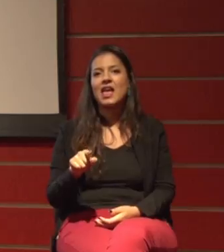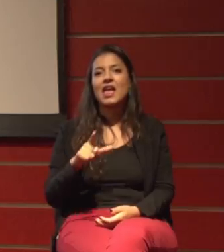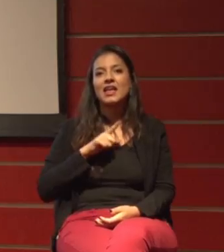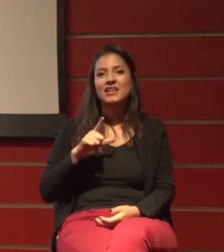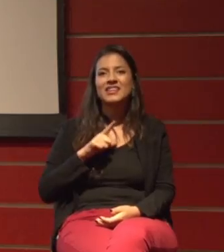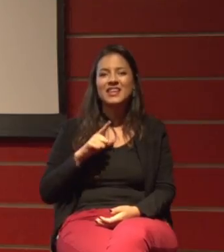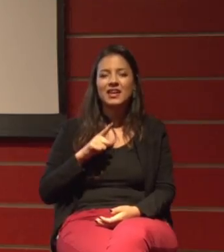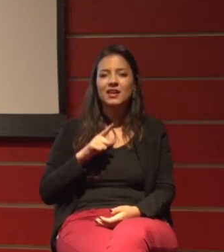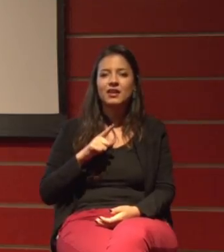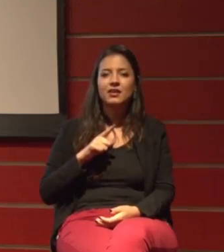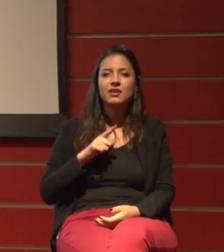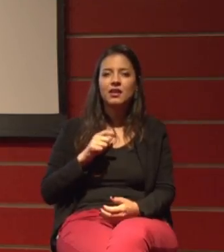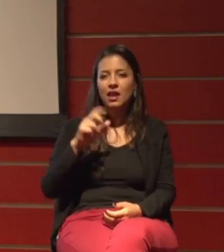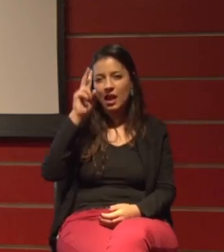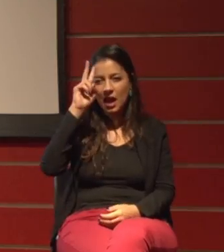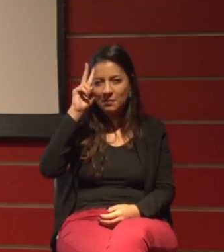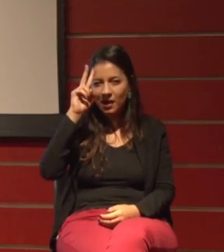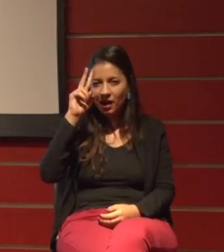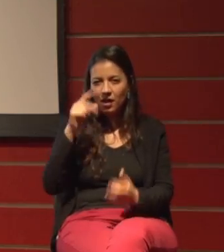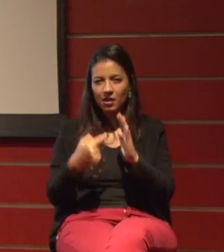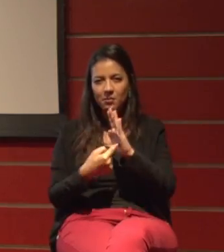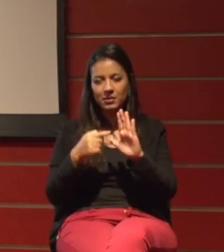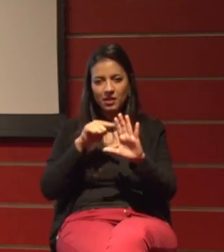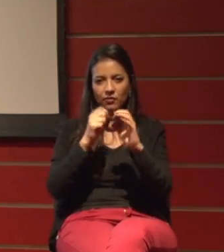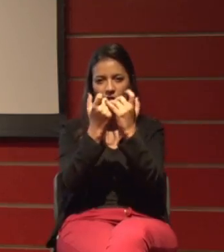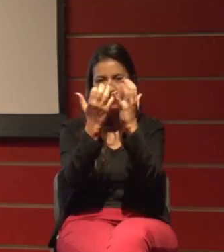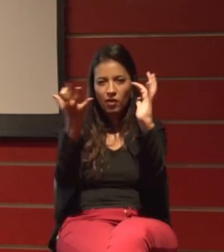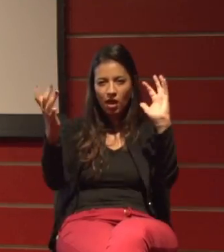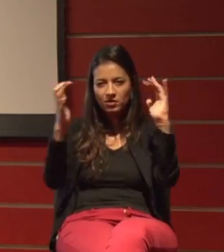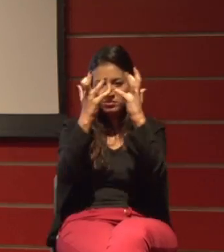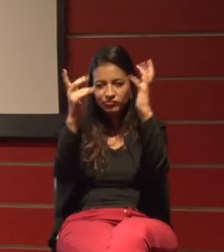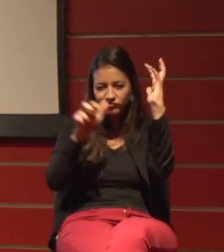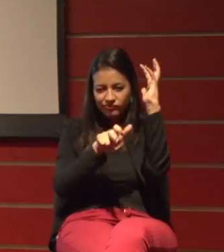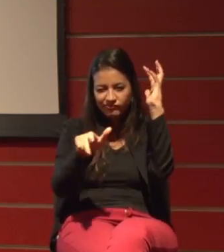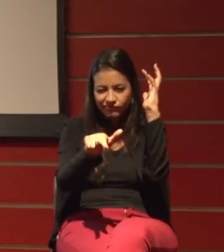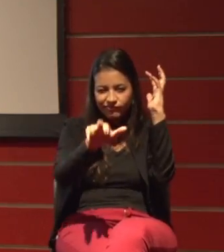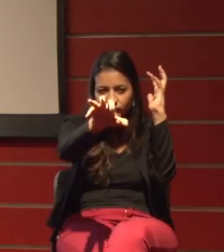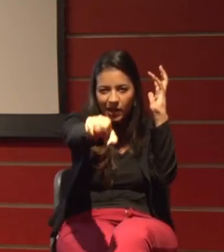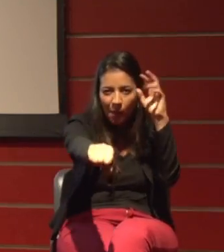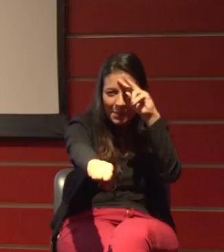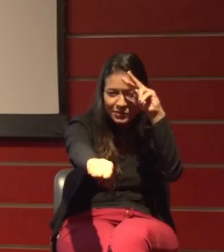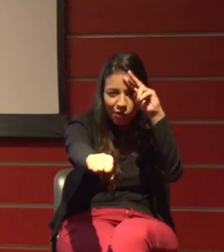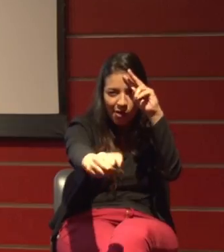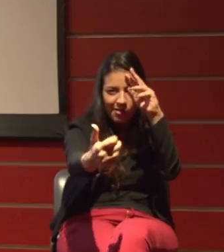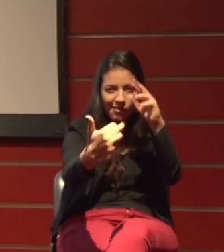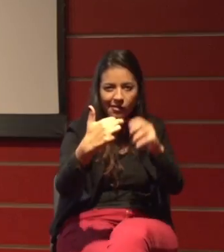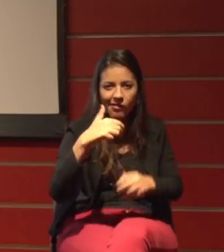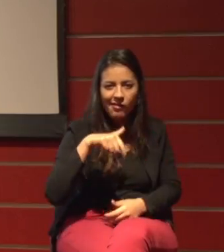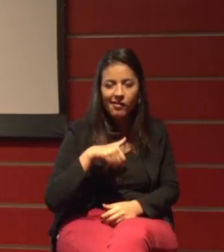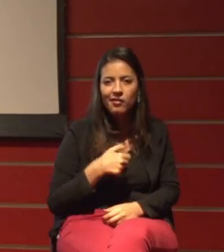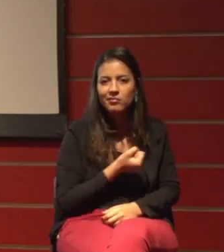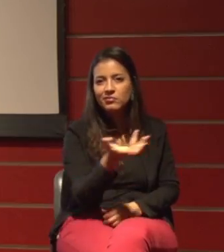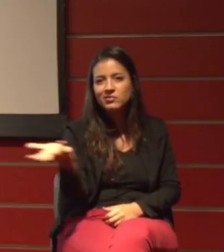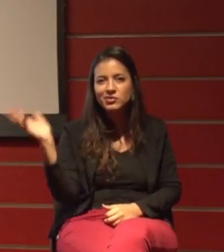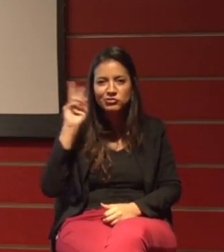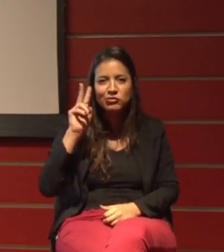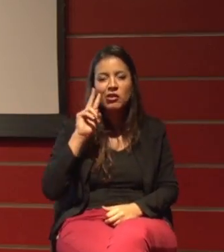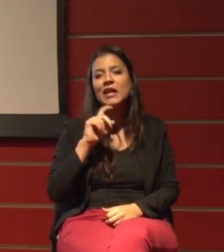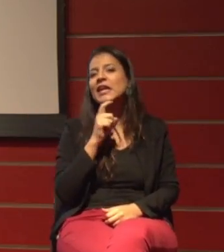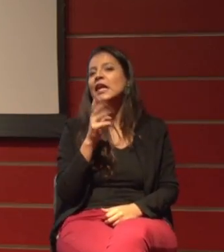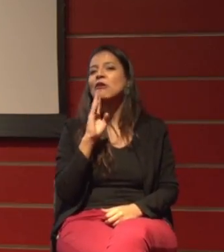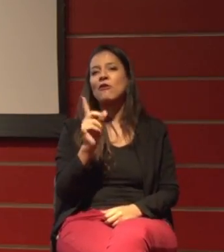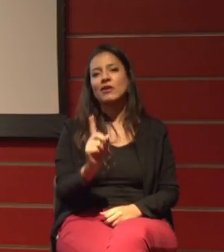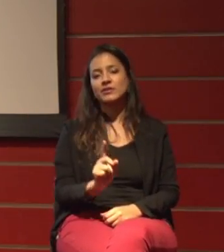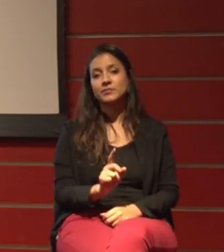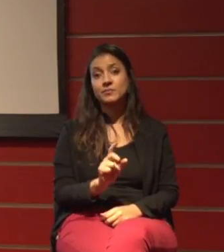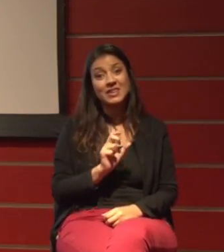daquele fundo daquela Floresta para contar uma história que ninguém nunca viu antes porque se se não fosse uma história original